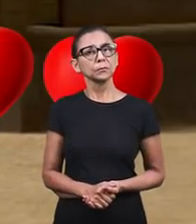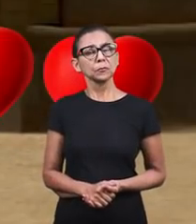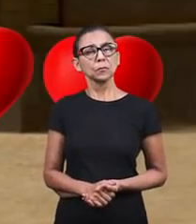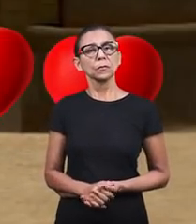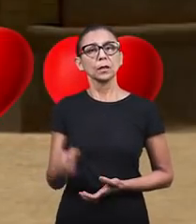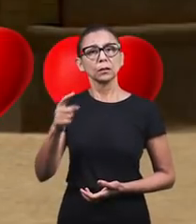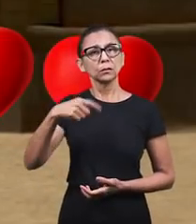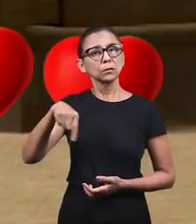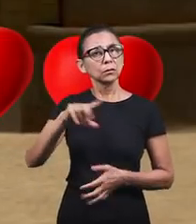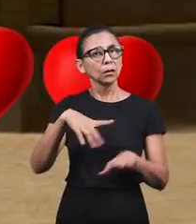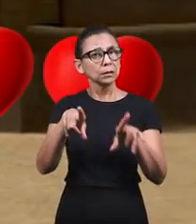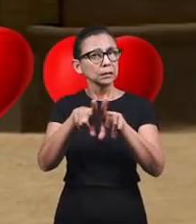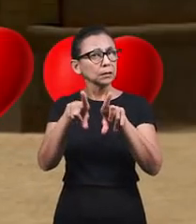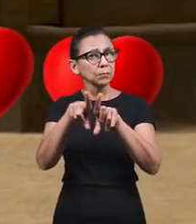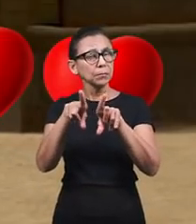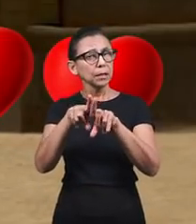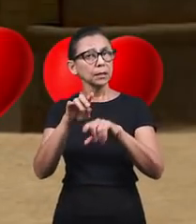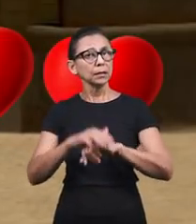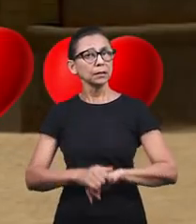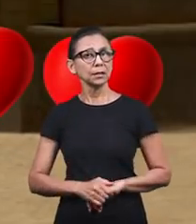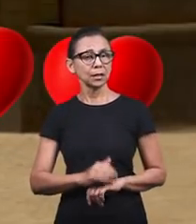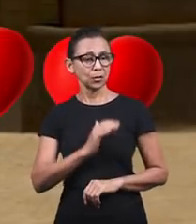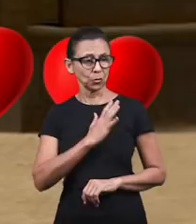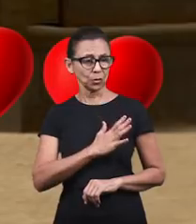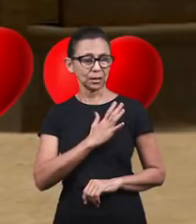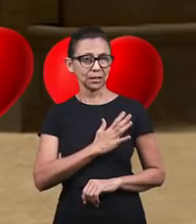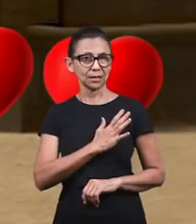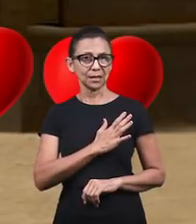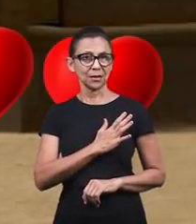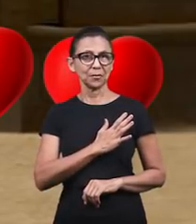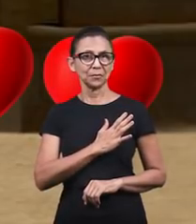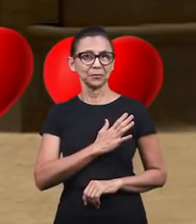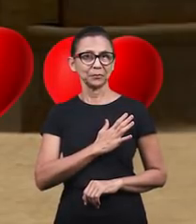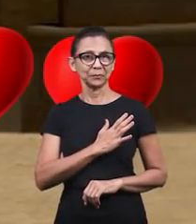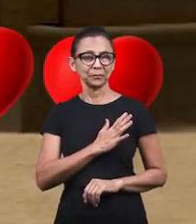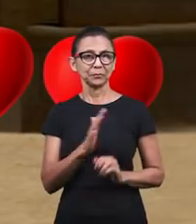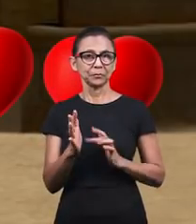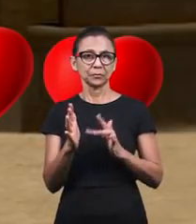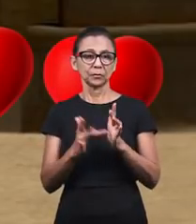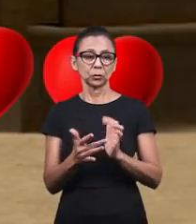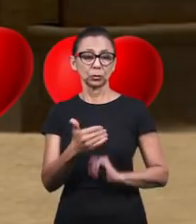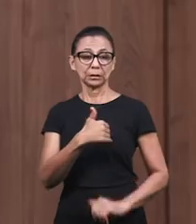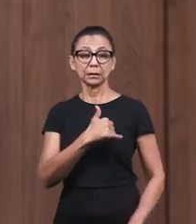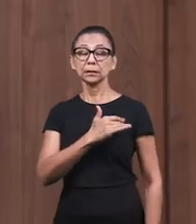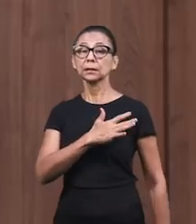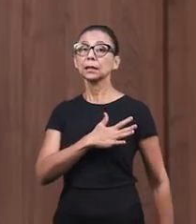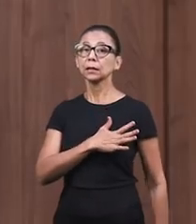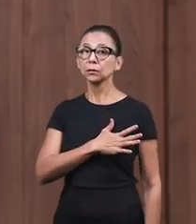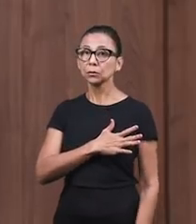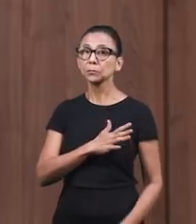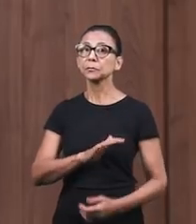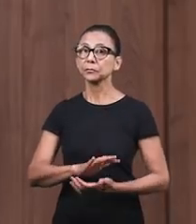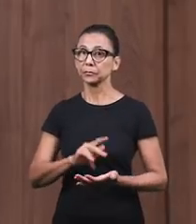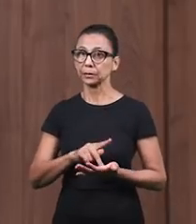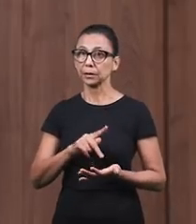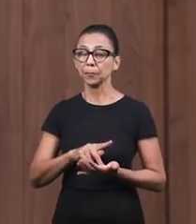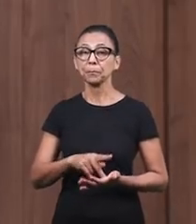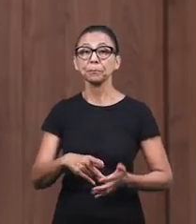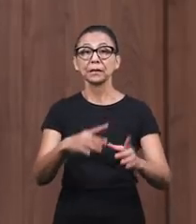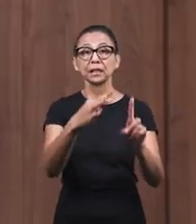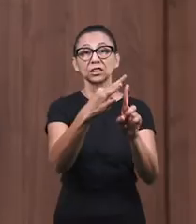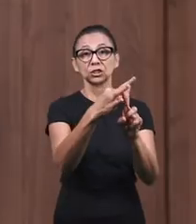os corações começaram a ficar cheios do Senhor enquanto Paulo e Timóteo pregavam a palavra do